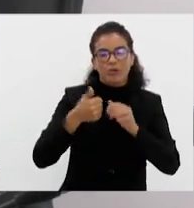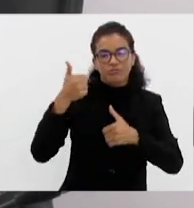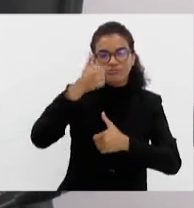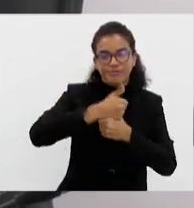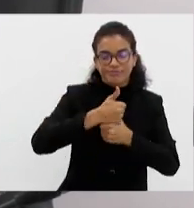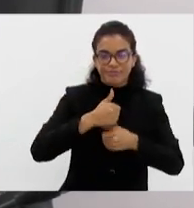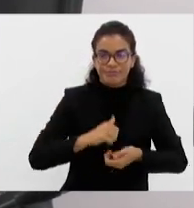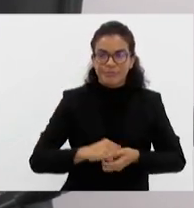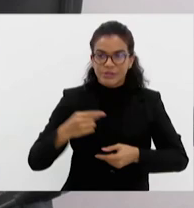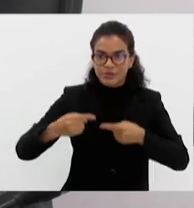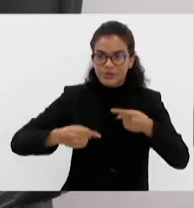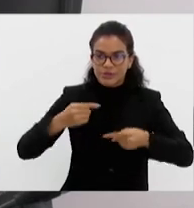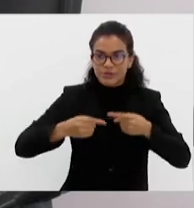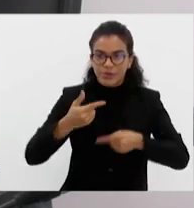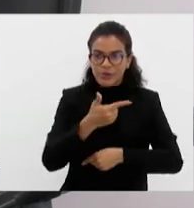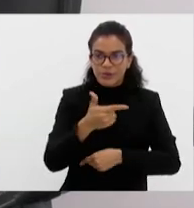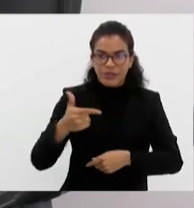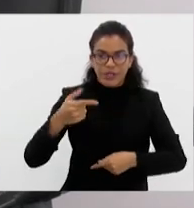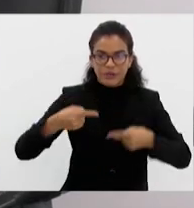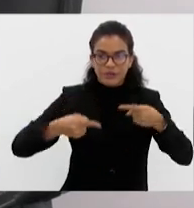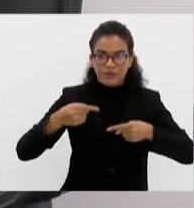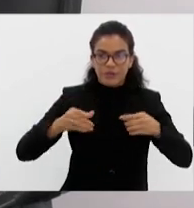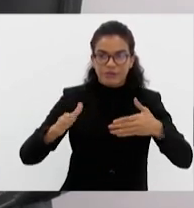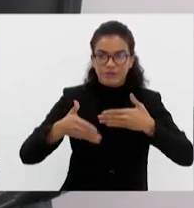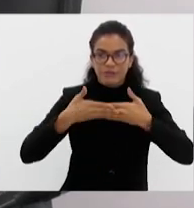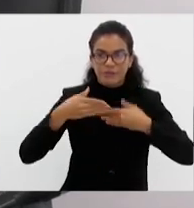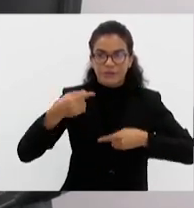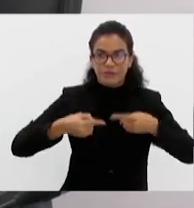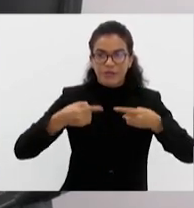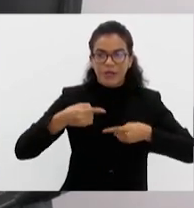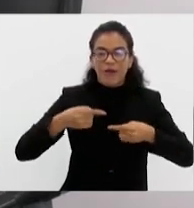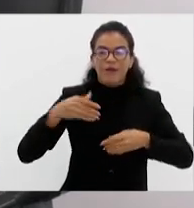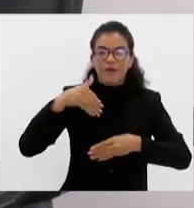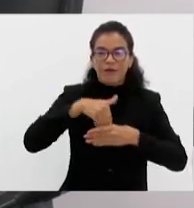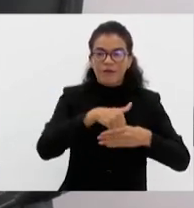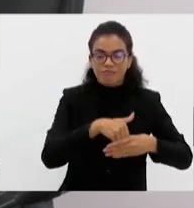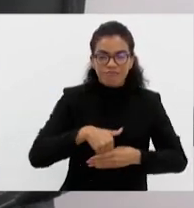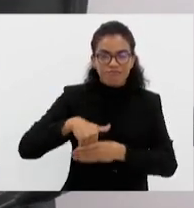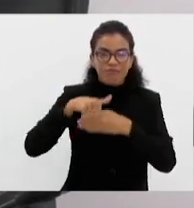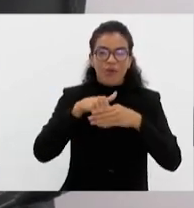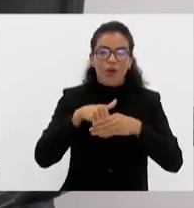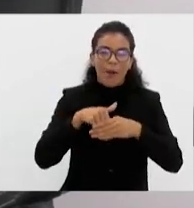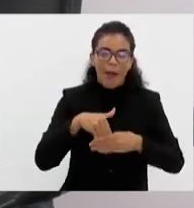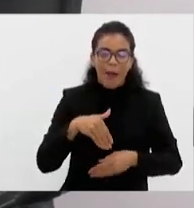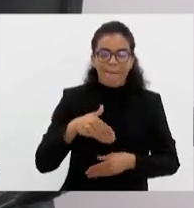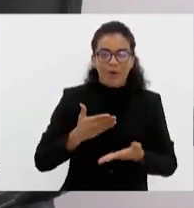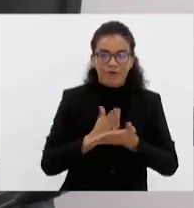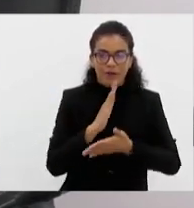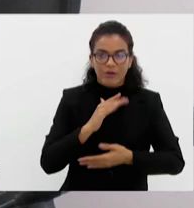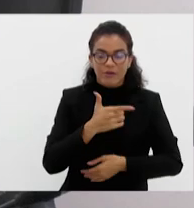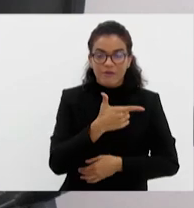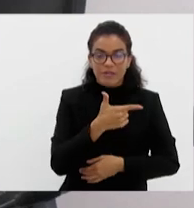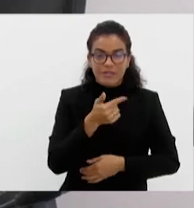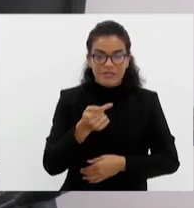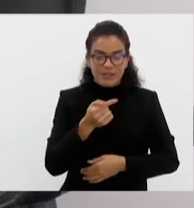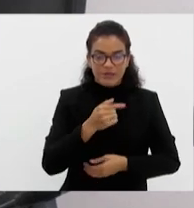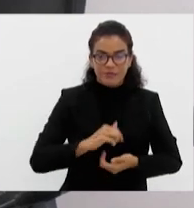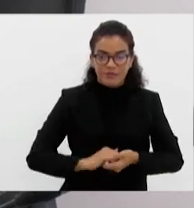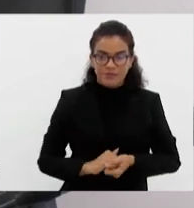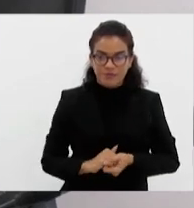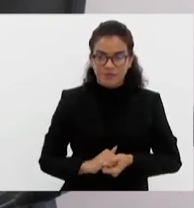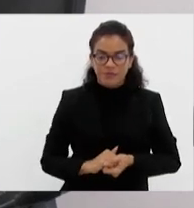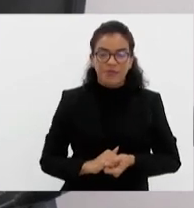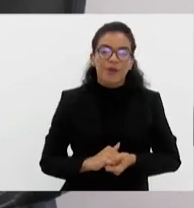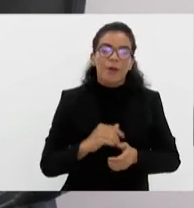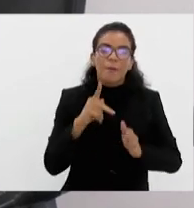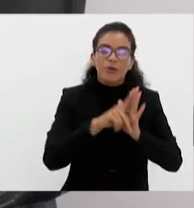discussão. Não havendo quem queira discutir, encerrada a discussão. Em votação, senhores que aprovam, permaneçam como estão. Aprovado. 27 da pauta.